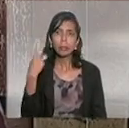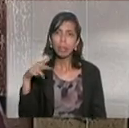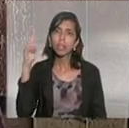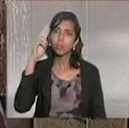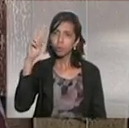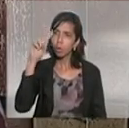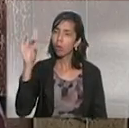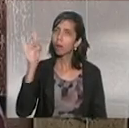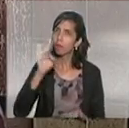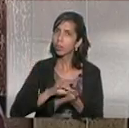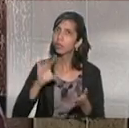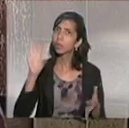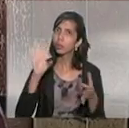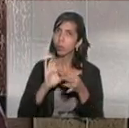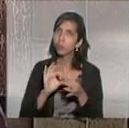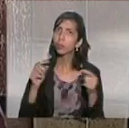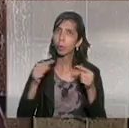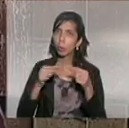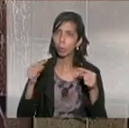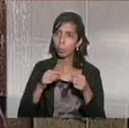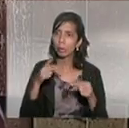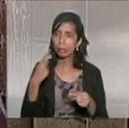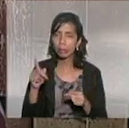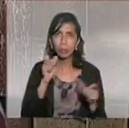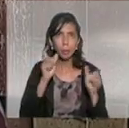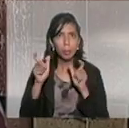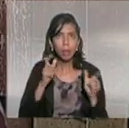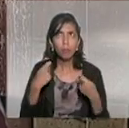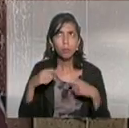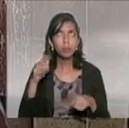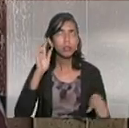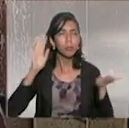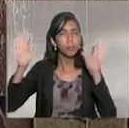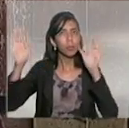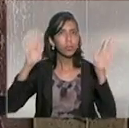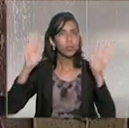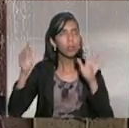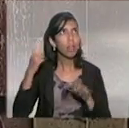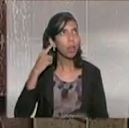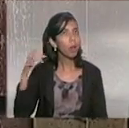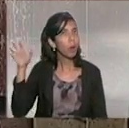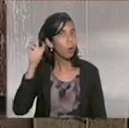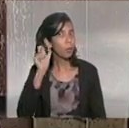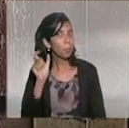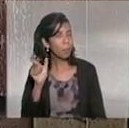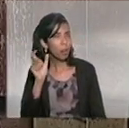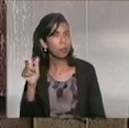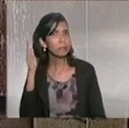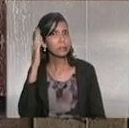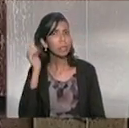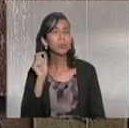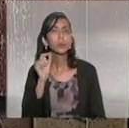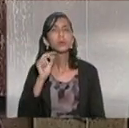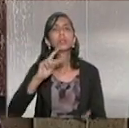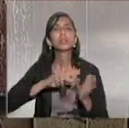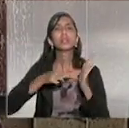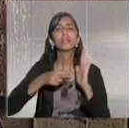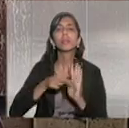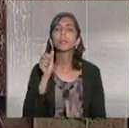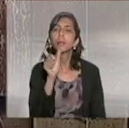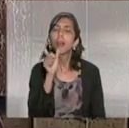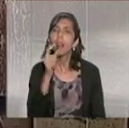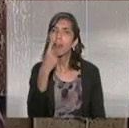letra faz parte da história. Então ela tem que... Aquelas palavras, elas têm que ter imagens. As pessoas têm que ouvir uma palavra e saber